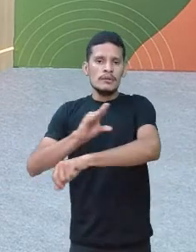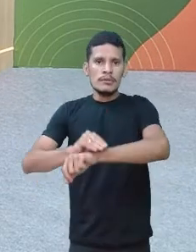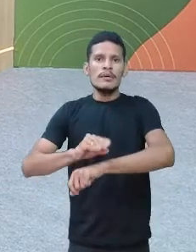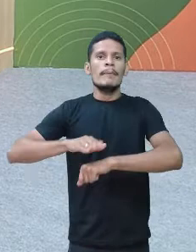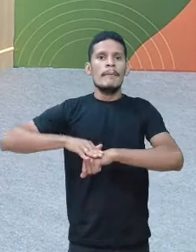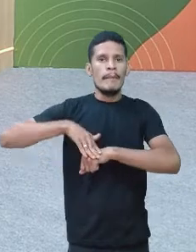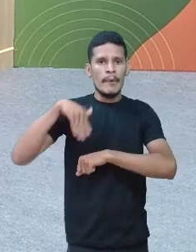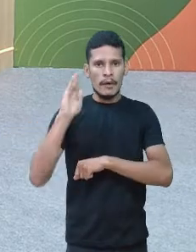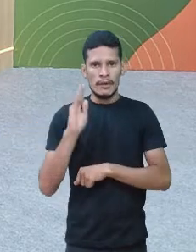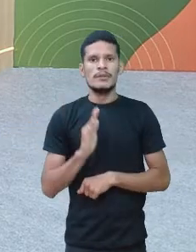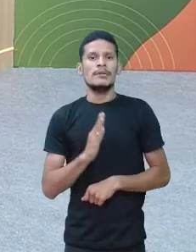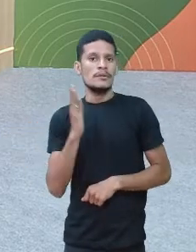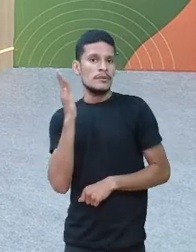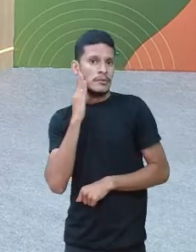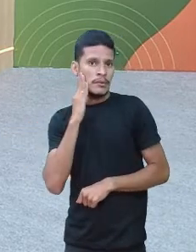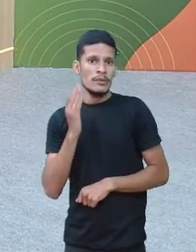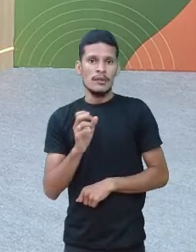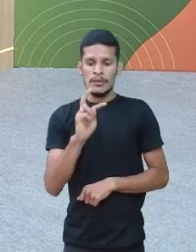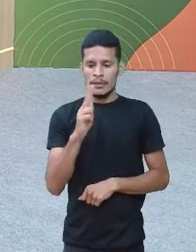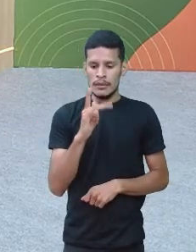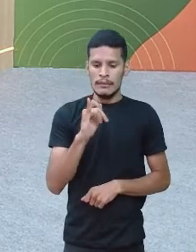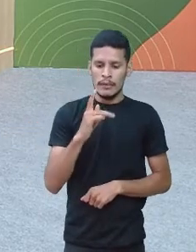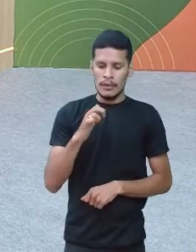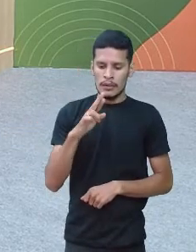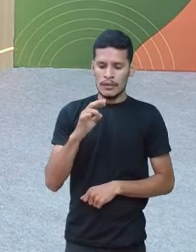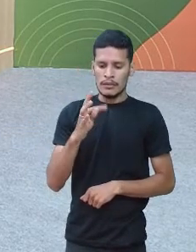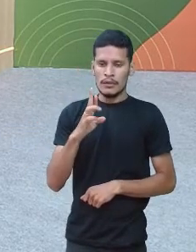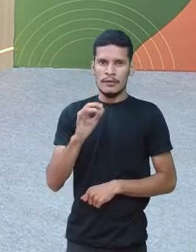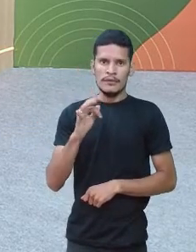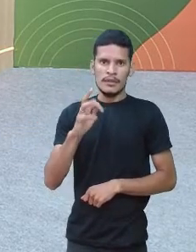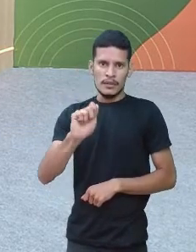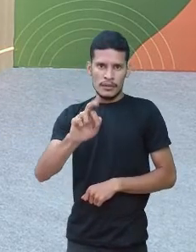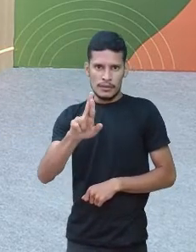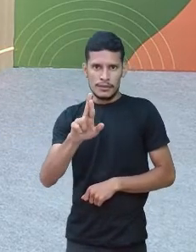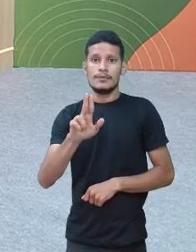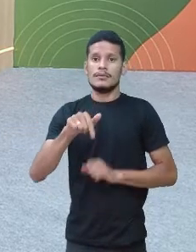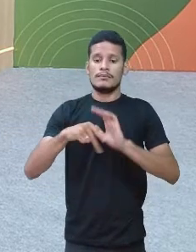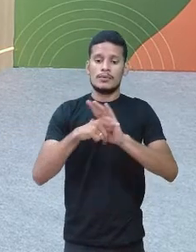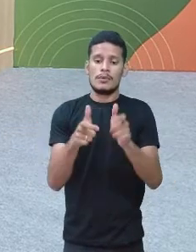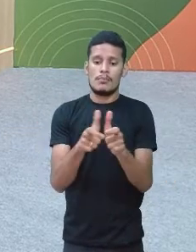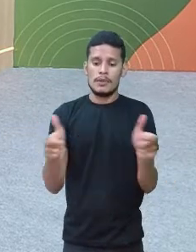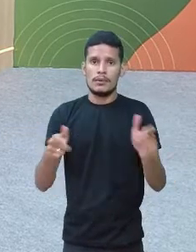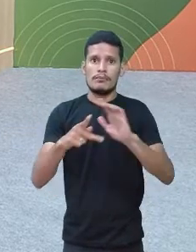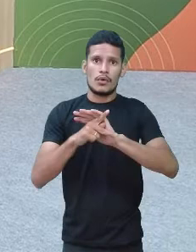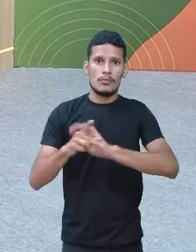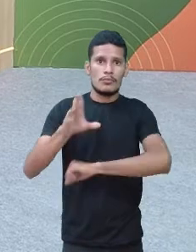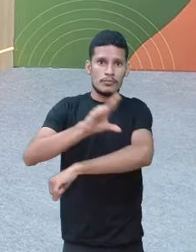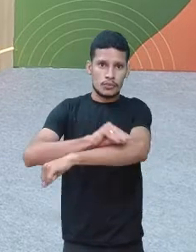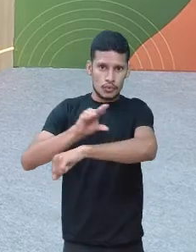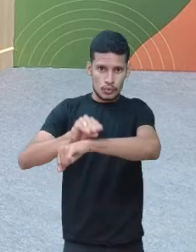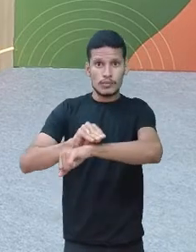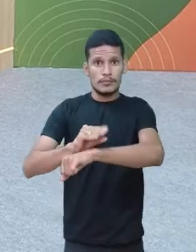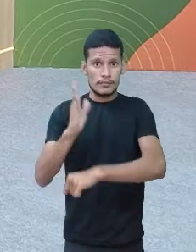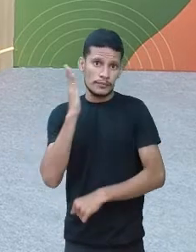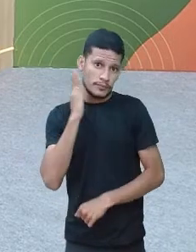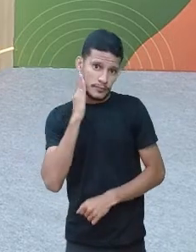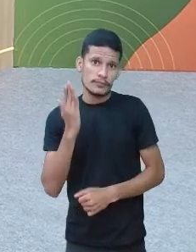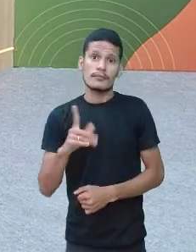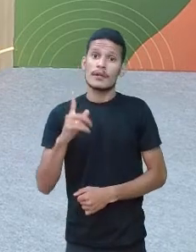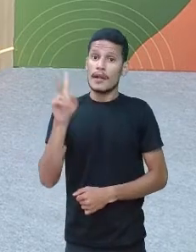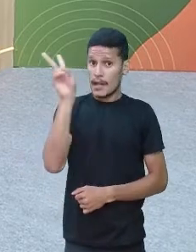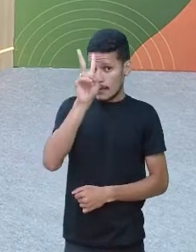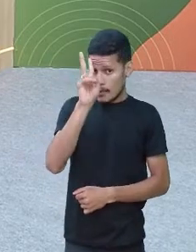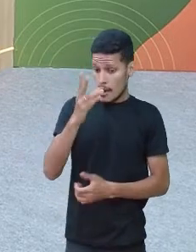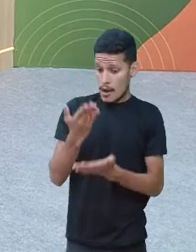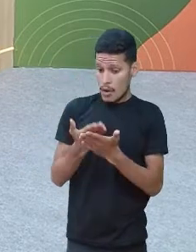certo? Então, quando eu falo em hipertrofiar, eu estou falando em relação a aumentar o meu músculo. Lembra que a gente falou em outras